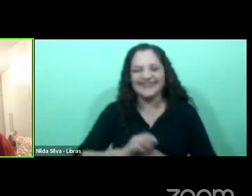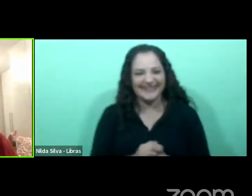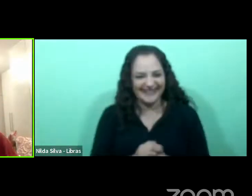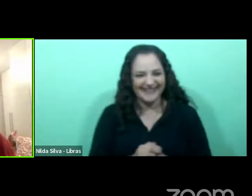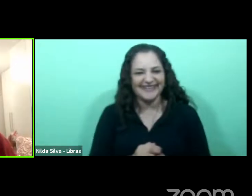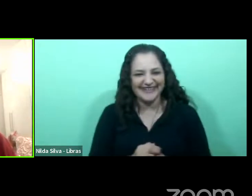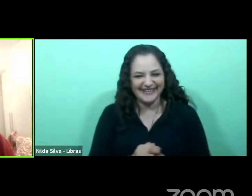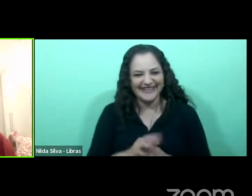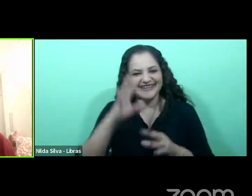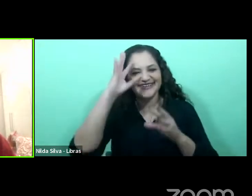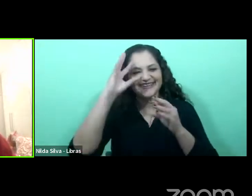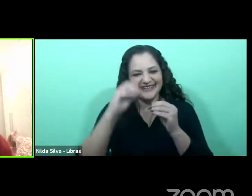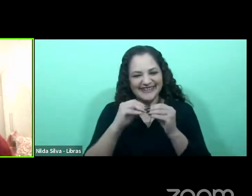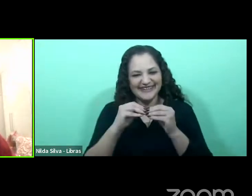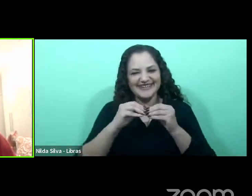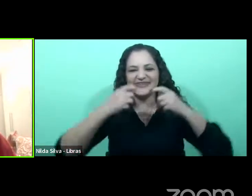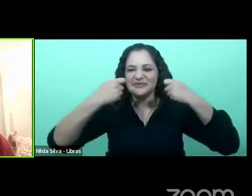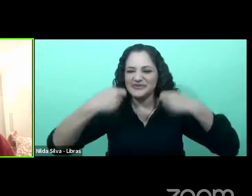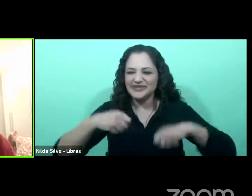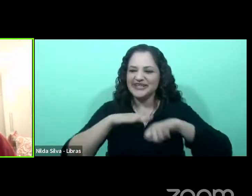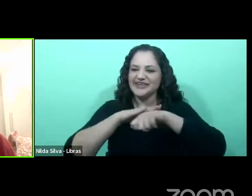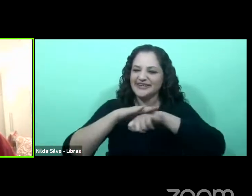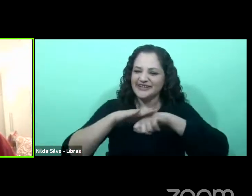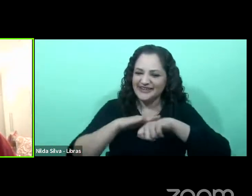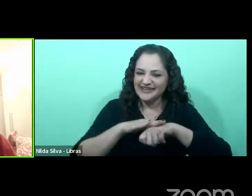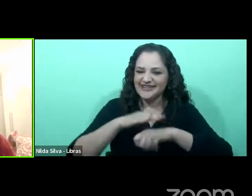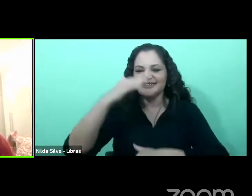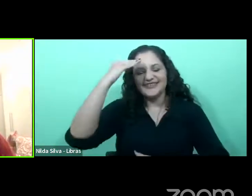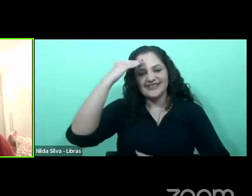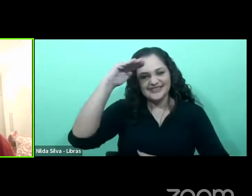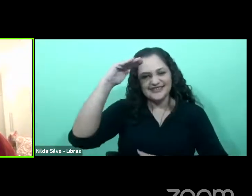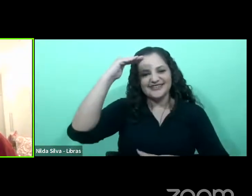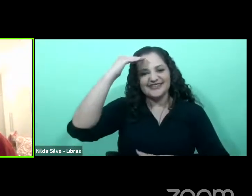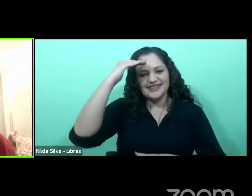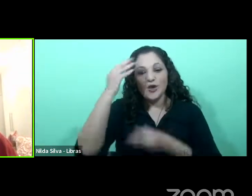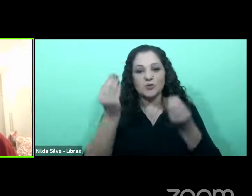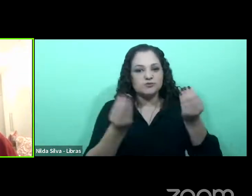preciso conversar, né, para entender como as coisas